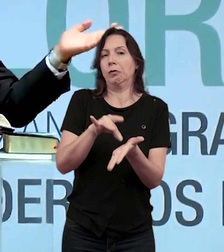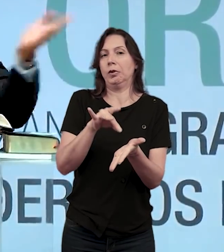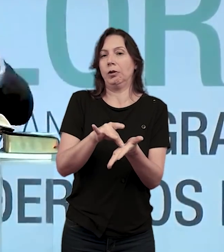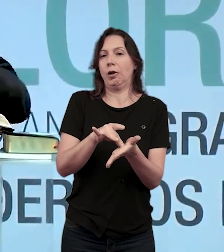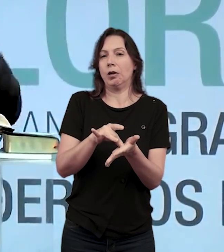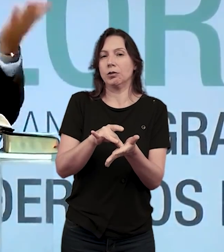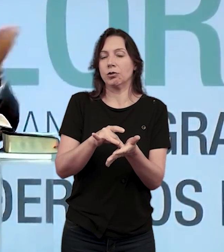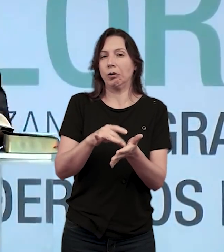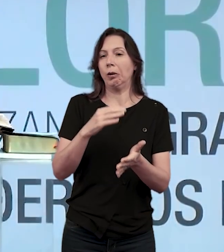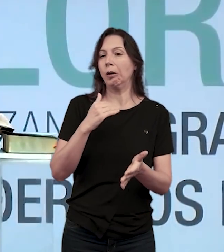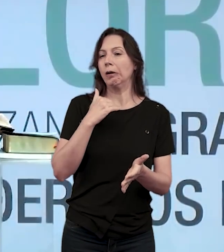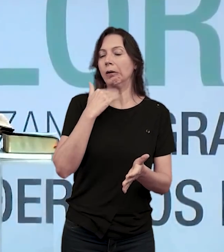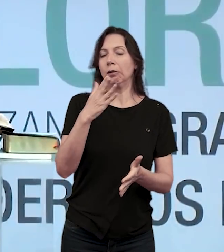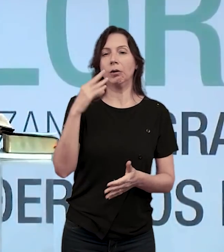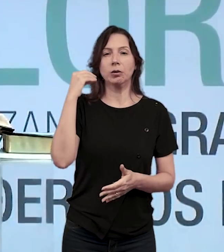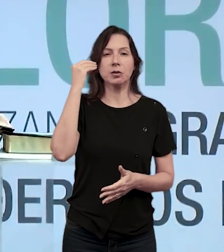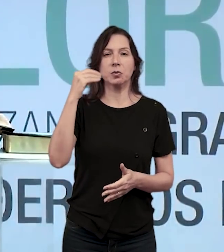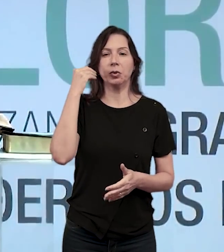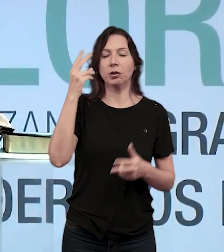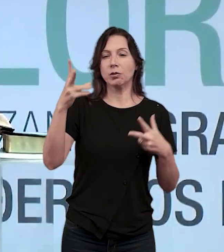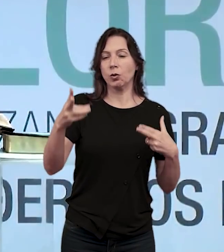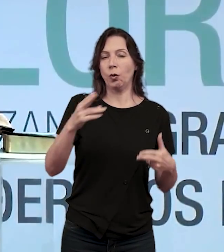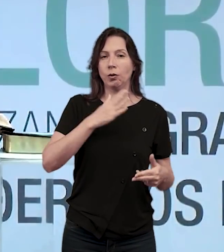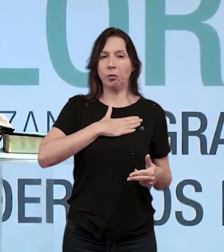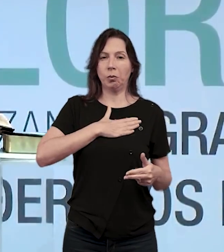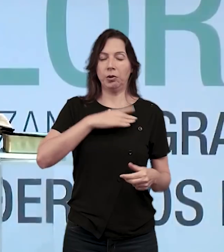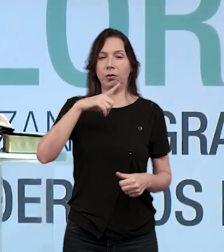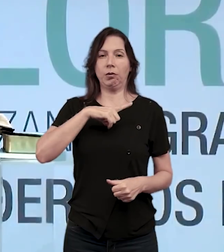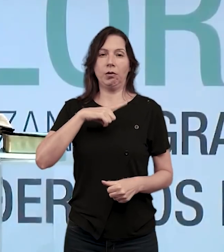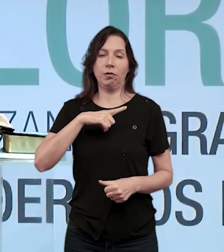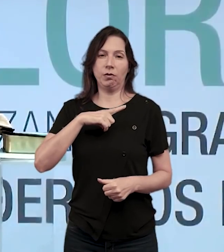ninguém teve experiências como eu.